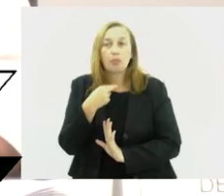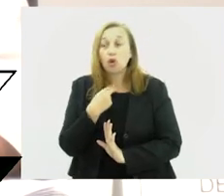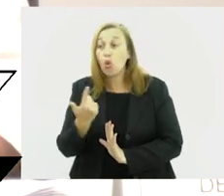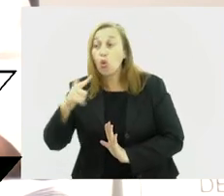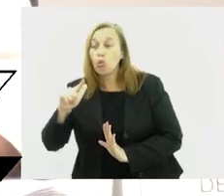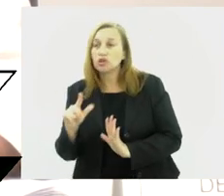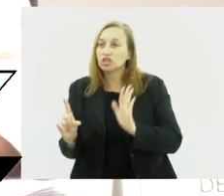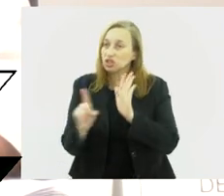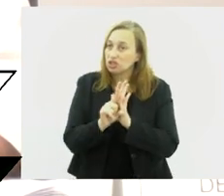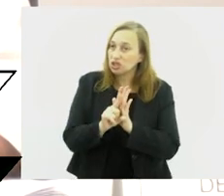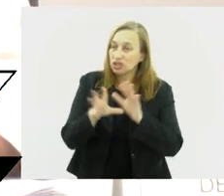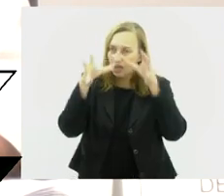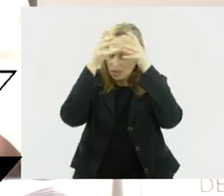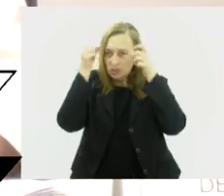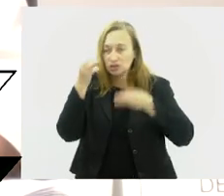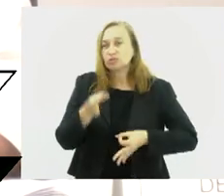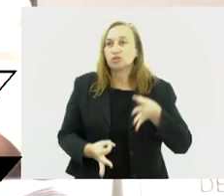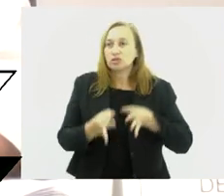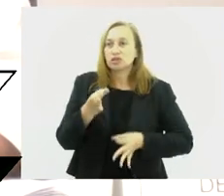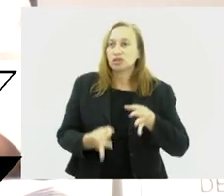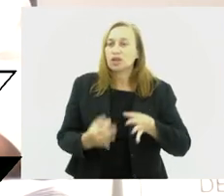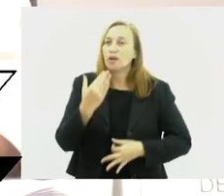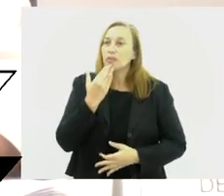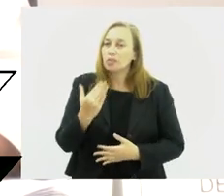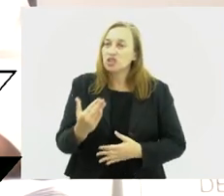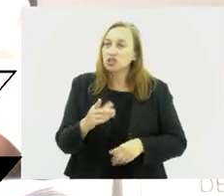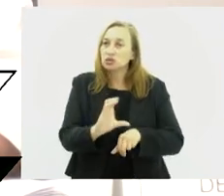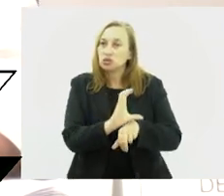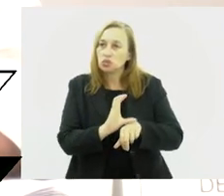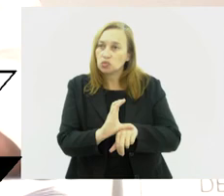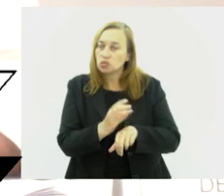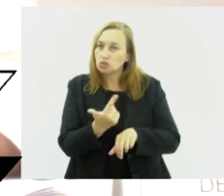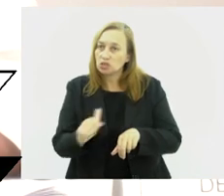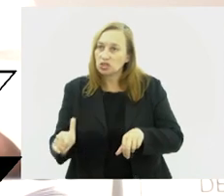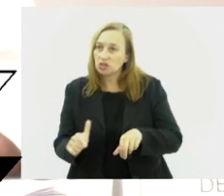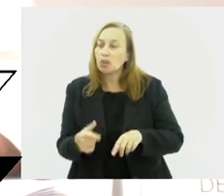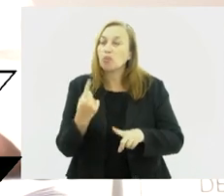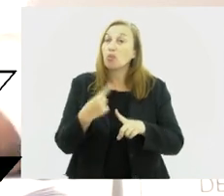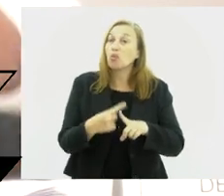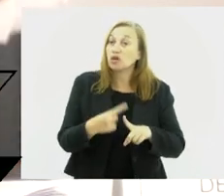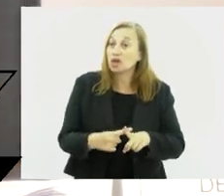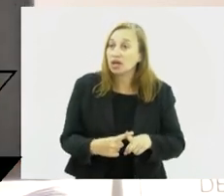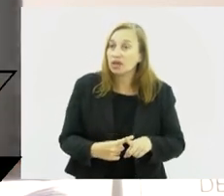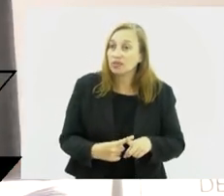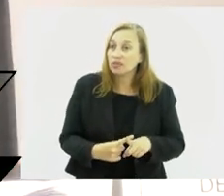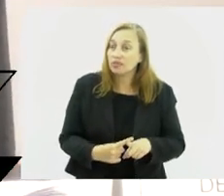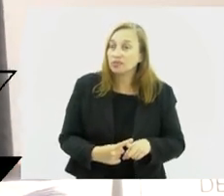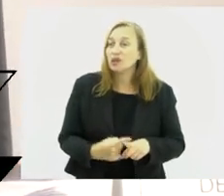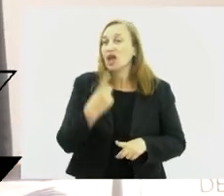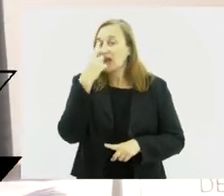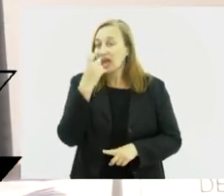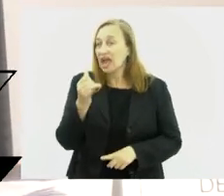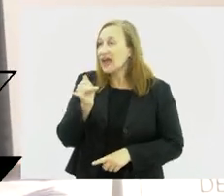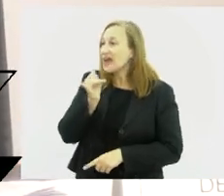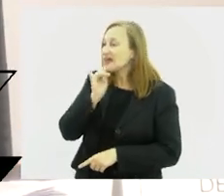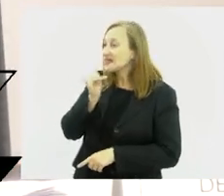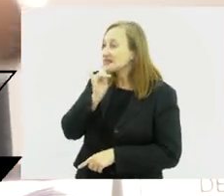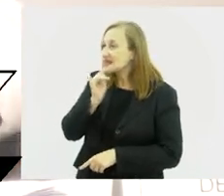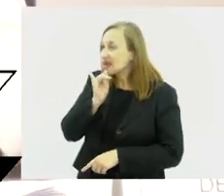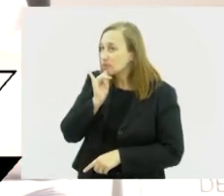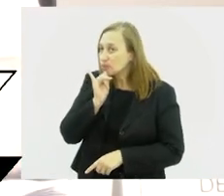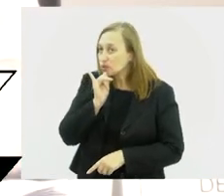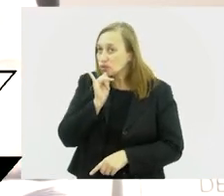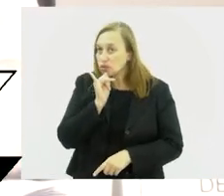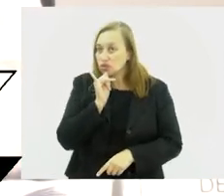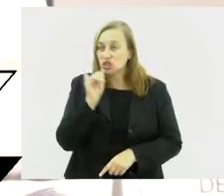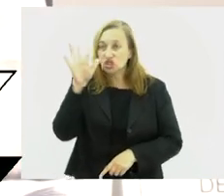leis foram ao Tribunal de Justiça pedindo a inconstitucionalidade, exatamente porque, por exemplo, para a questão do lixo, estipulavam normas gerais, e